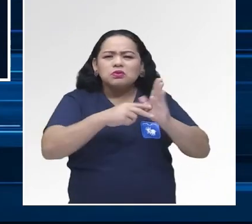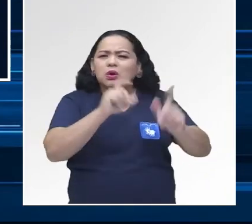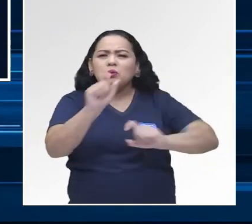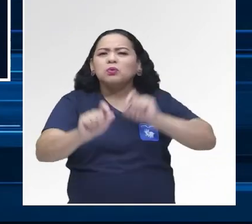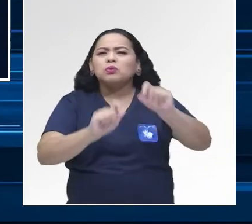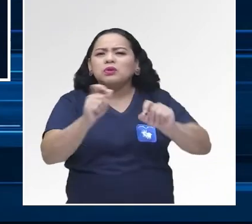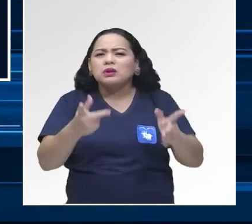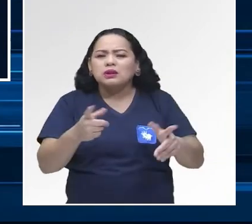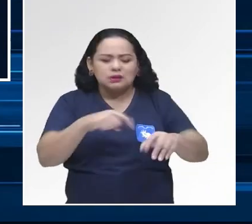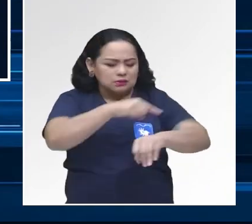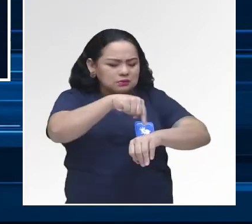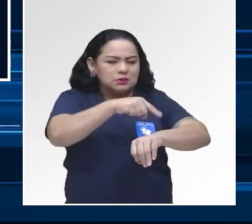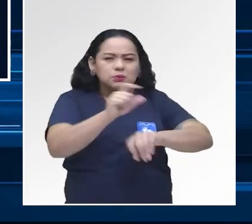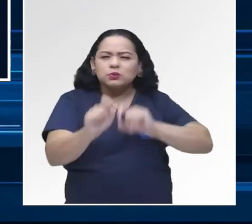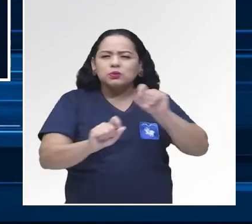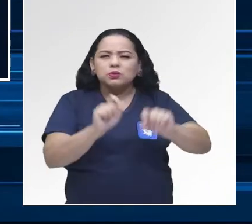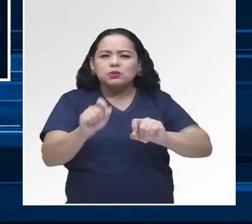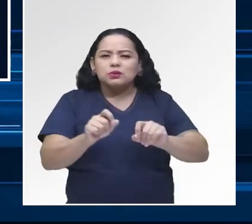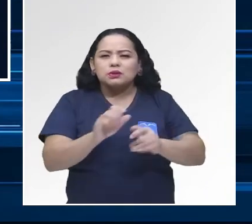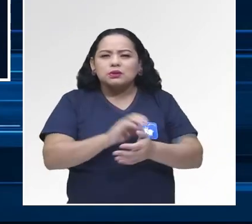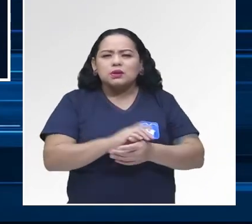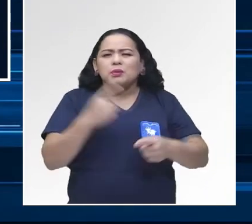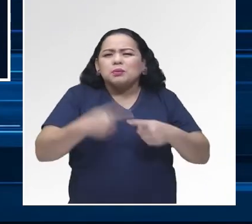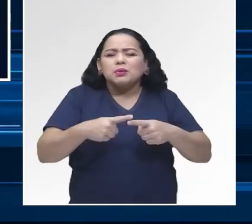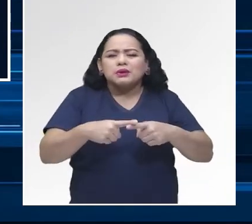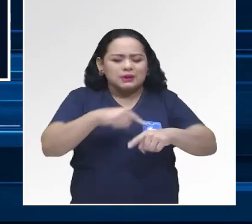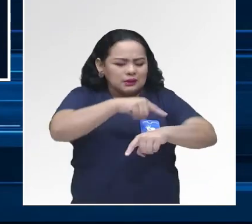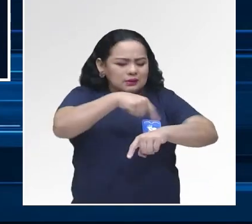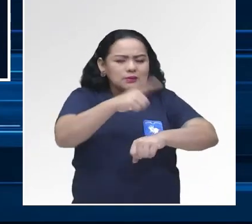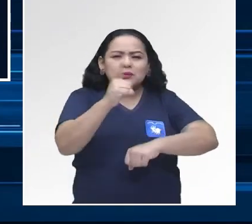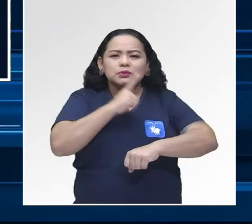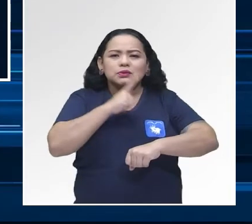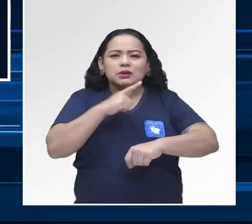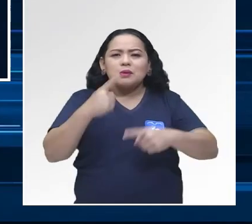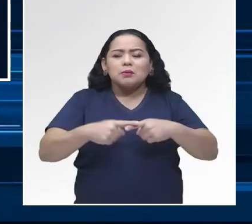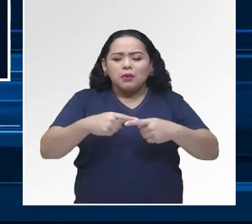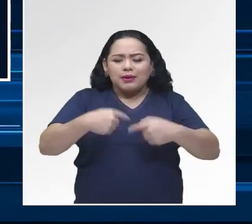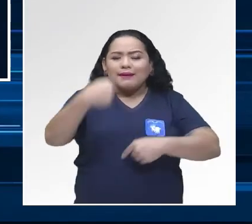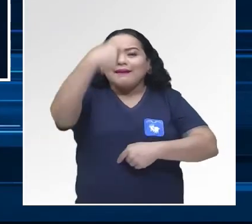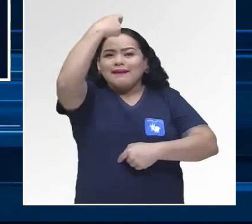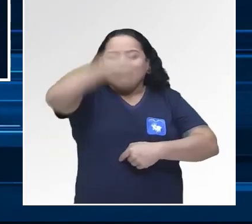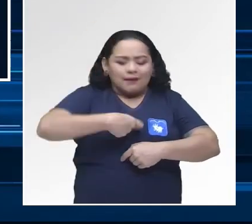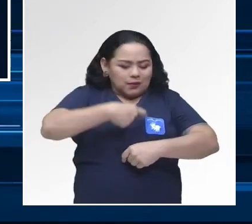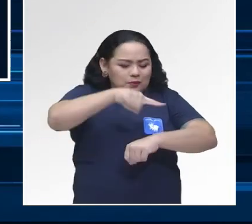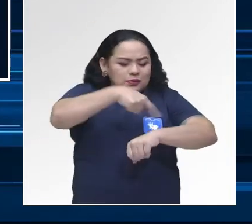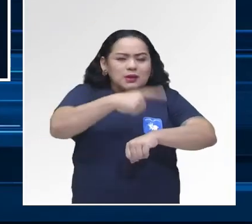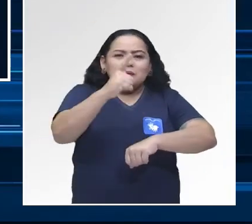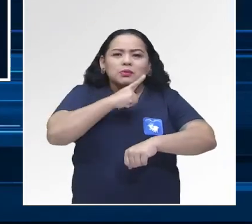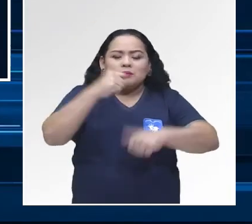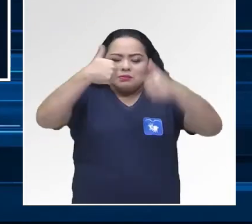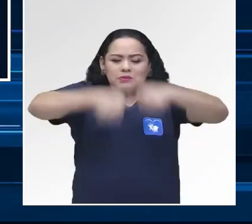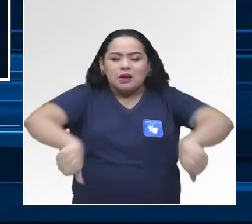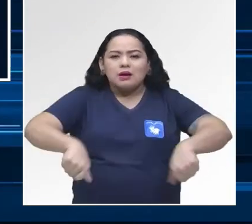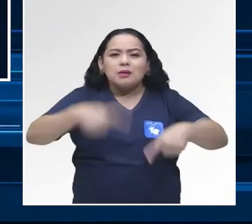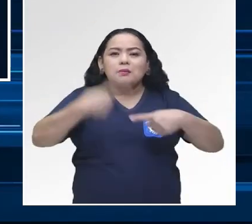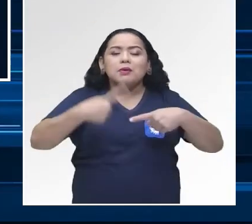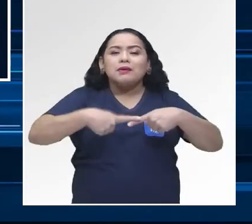tempo? Por que existe o tempo? Por que eu estou no tempo? Por